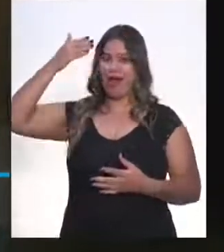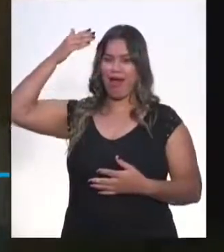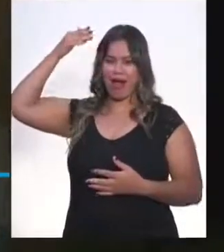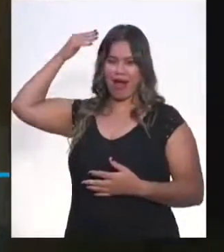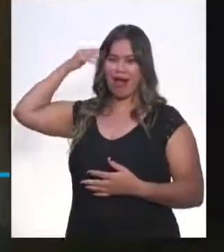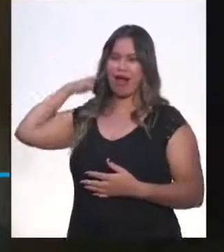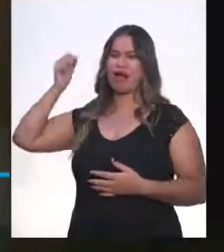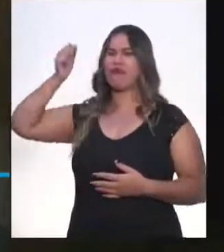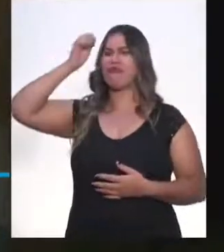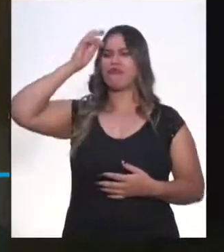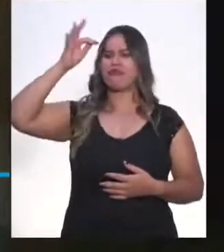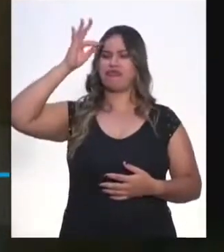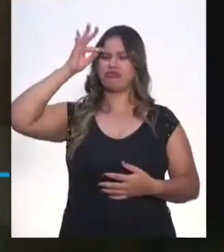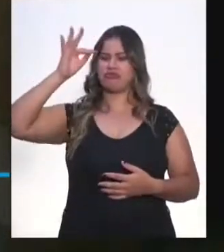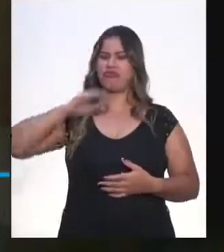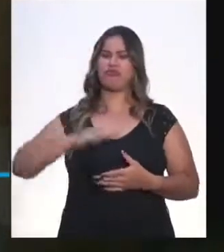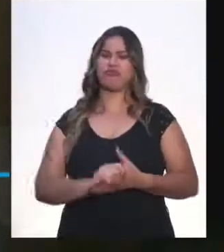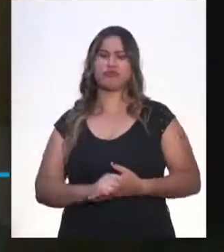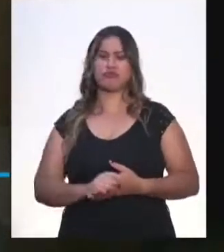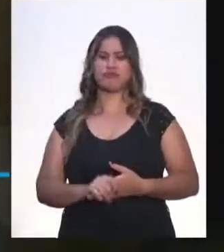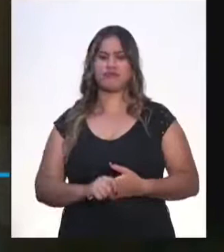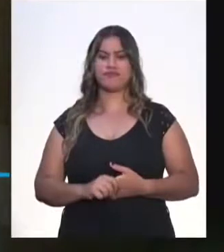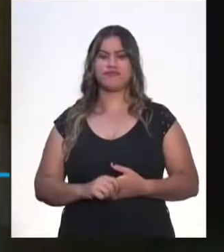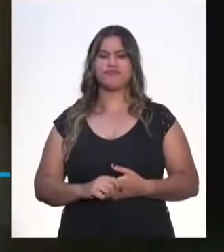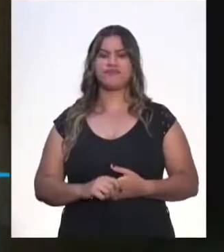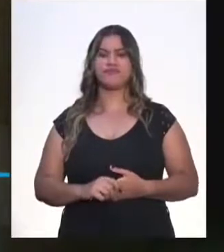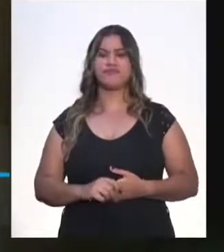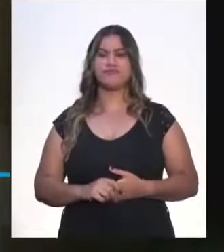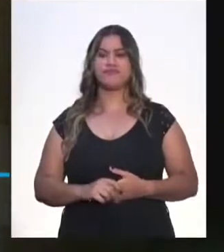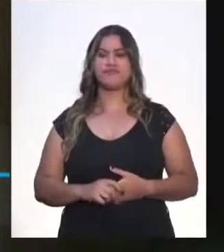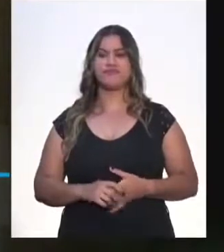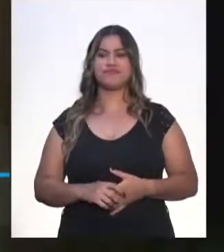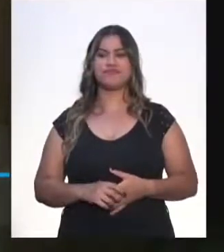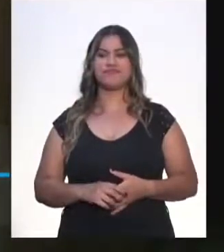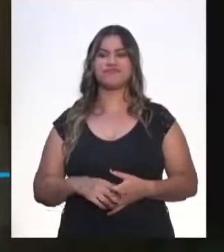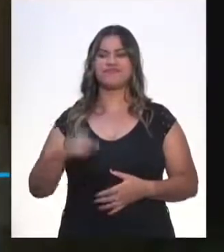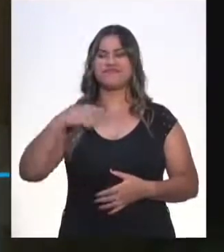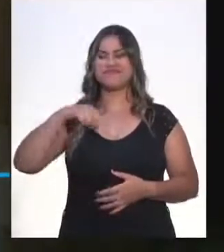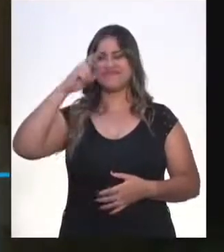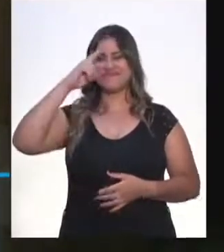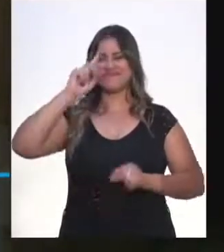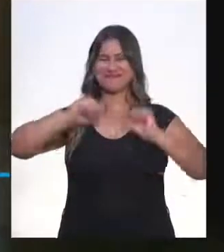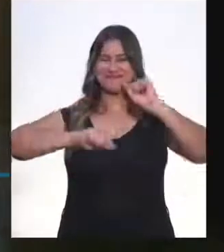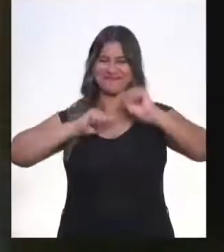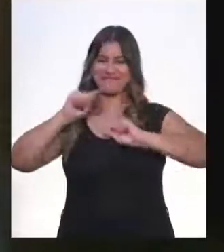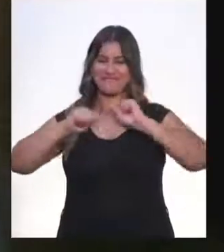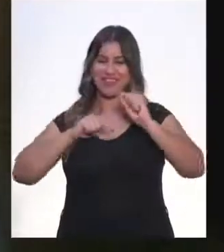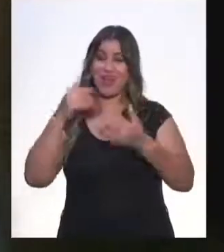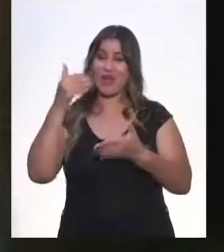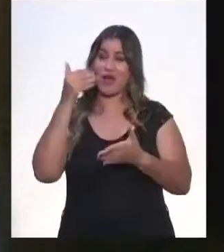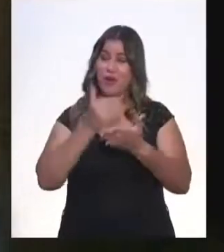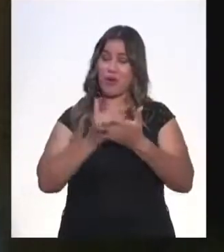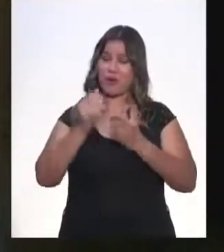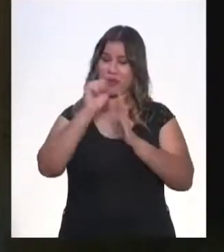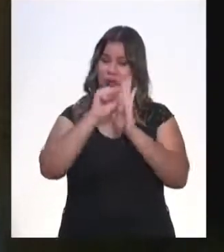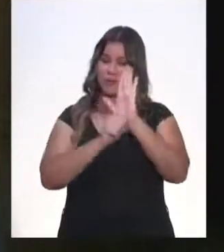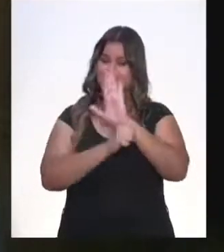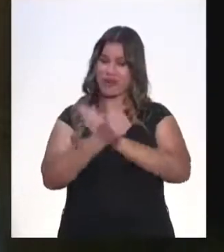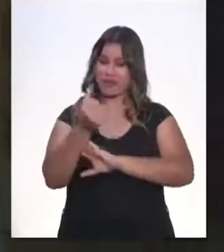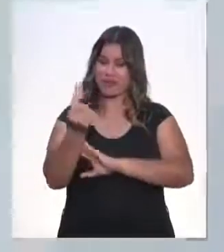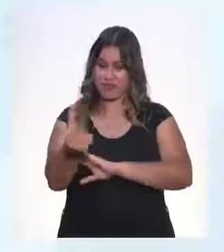por exemplo, que vai aí na tela para vocês, a gente vai lembrar que ela se inicia no século